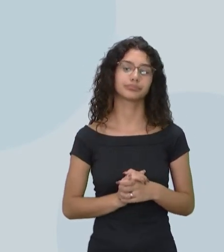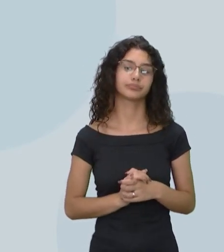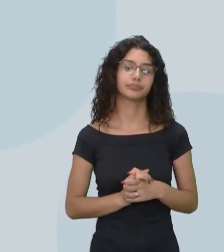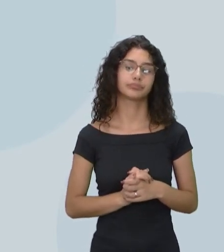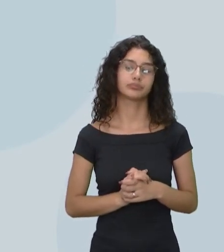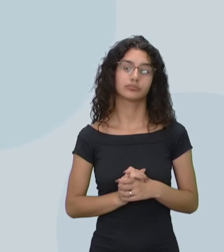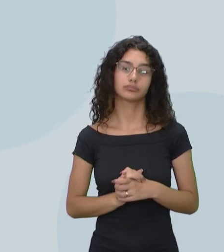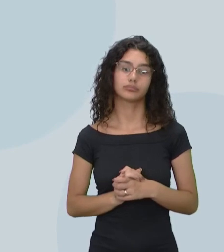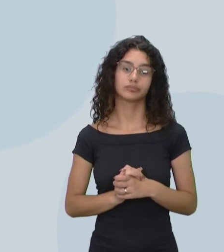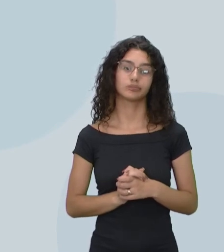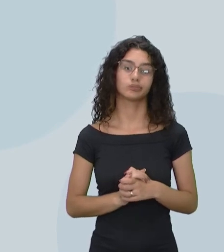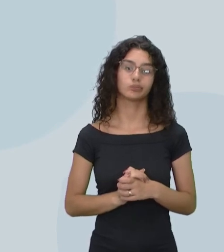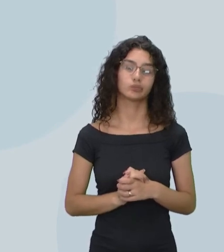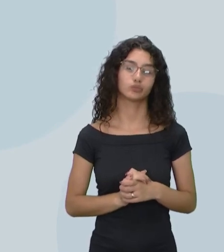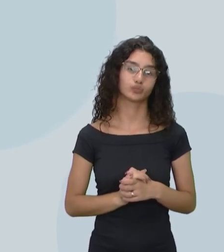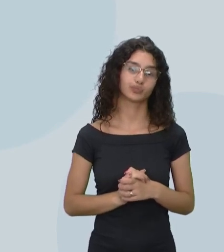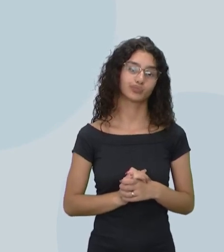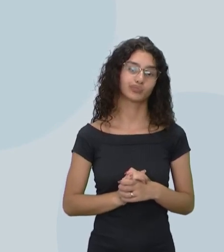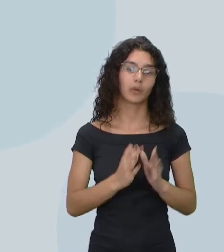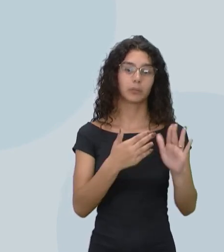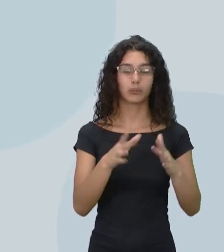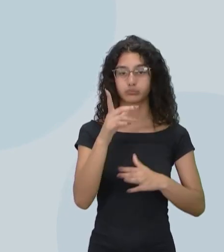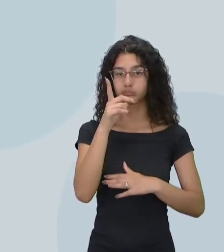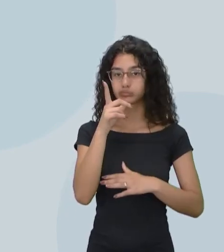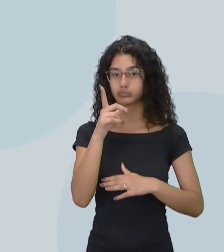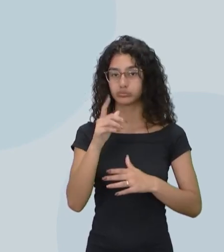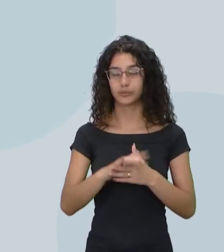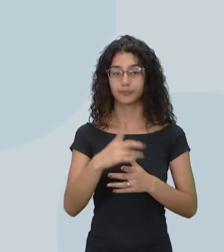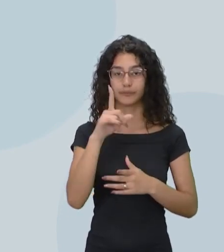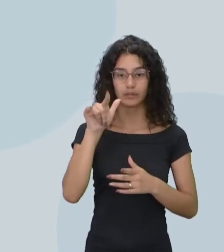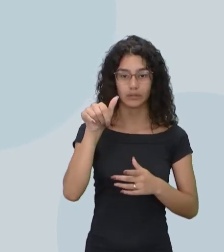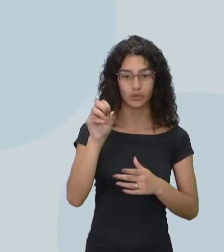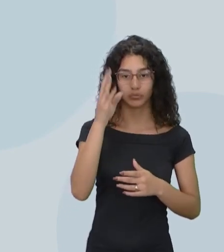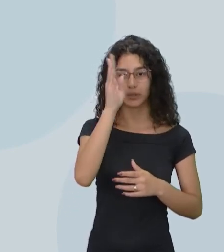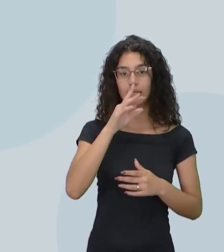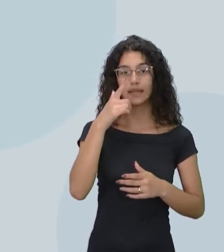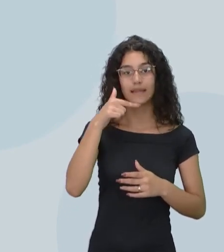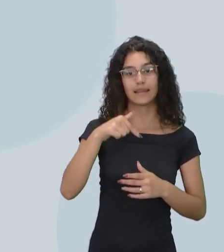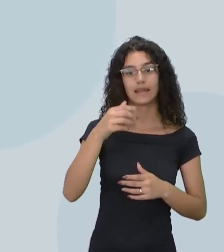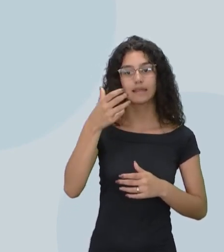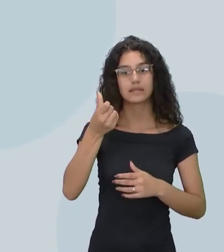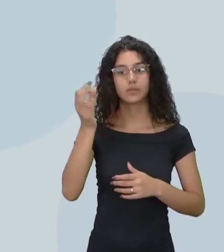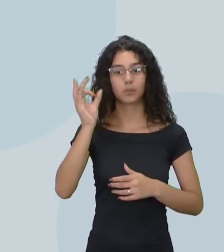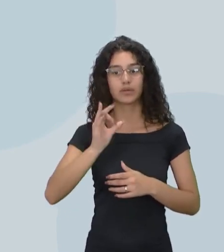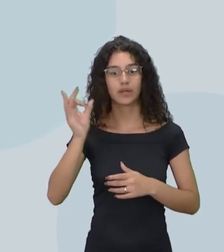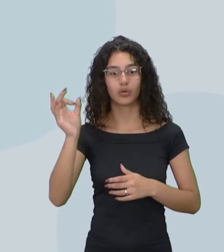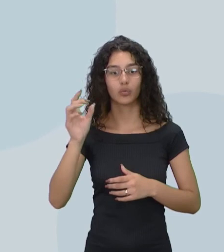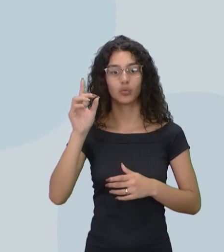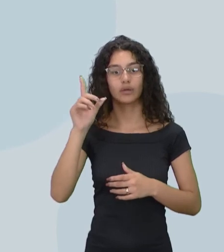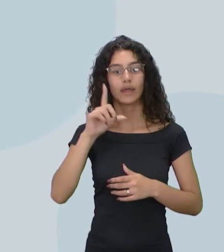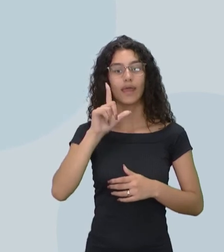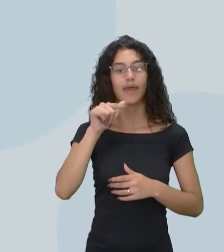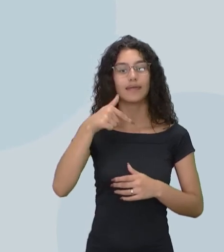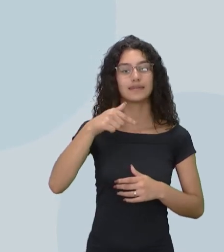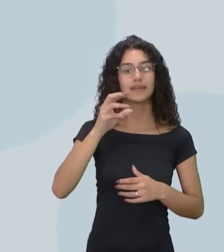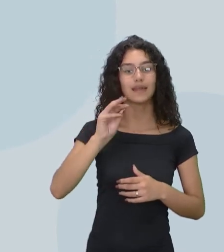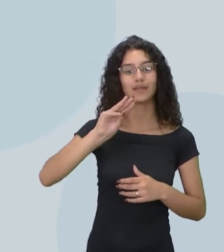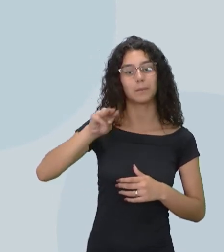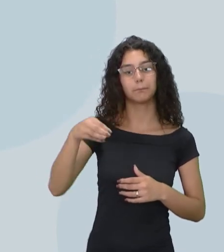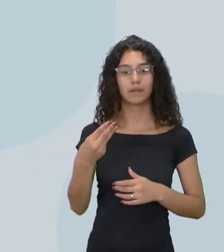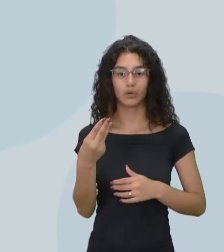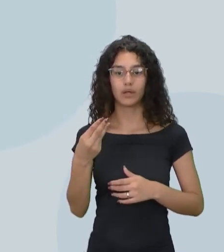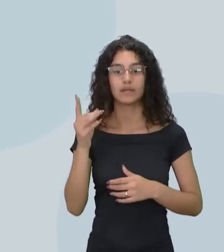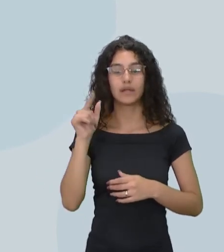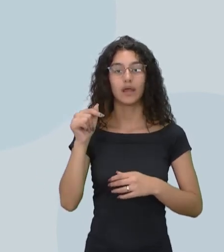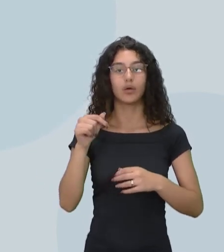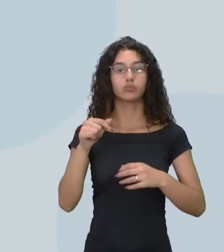Na produção de lixo do brasileiro, 76% do lixo diário, que chega a ser 70 milhões de quilos, são despejados em